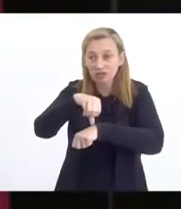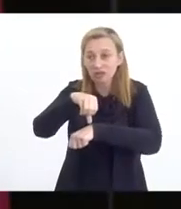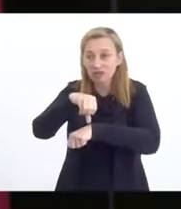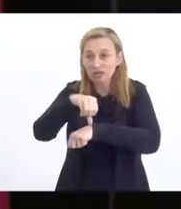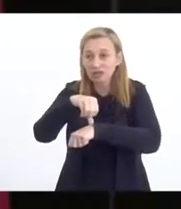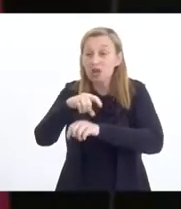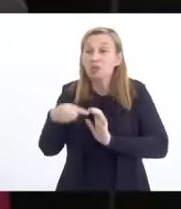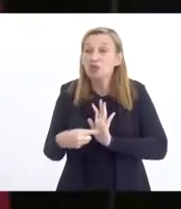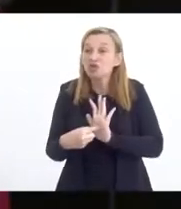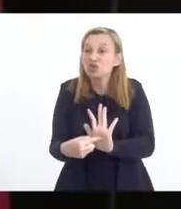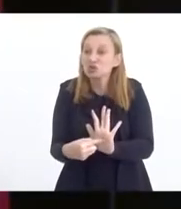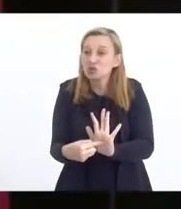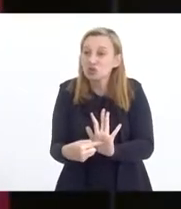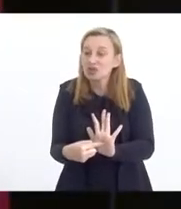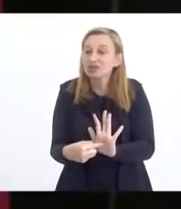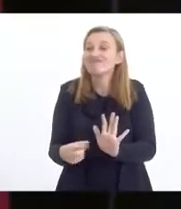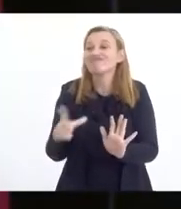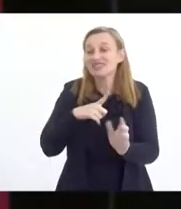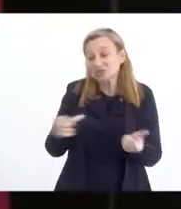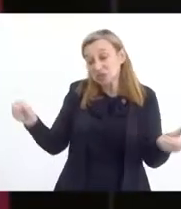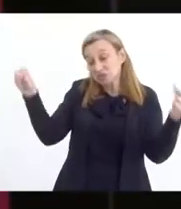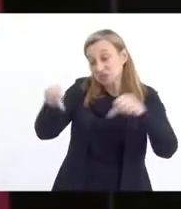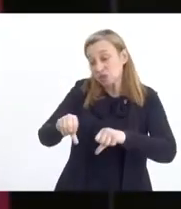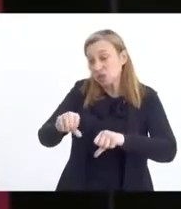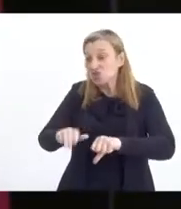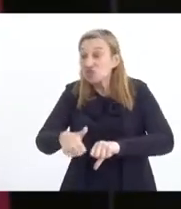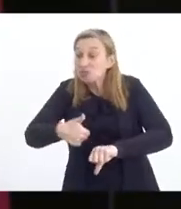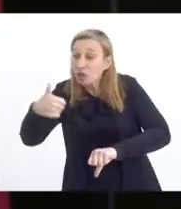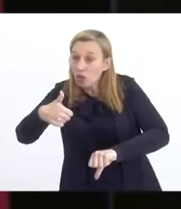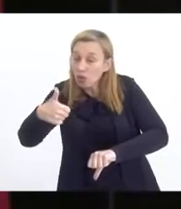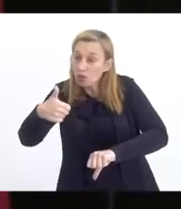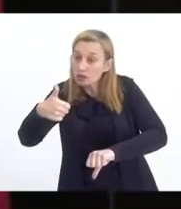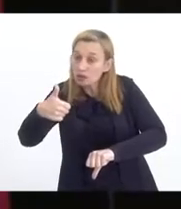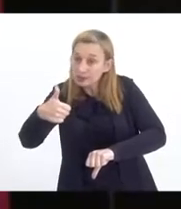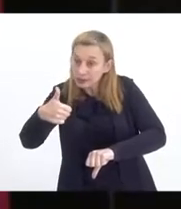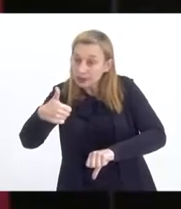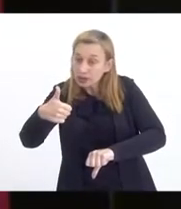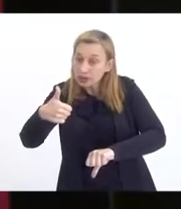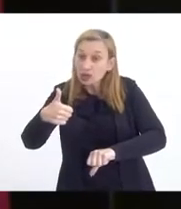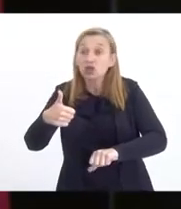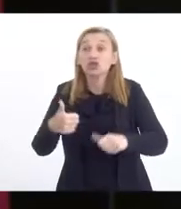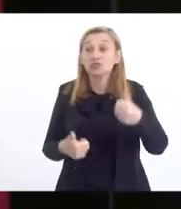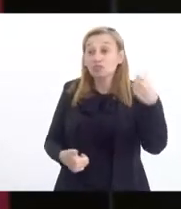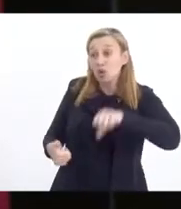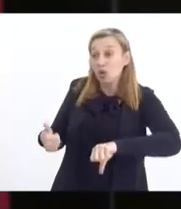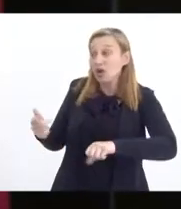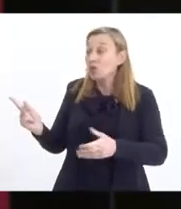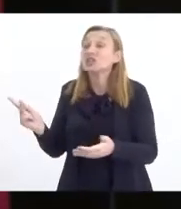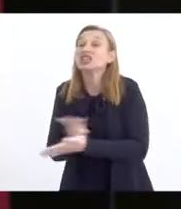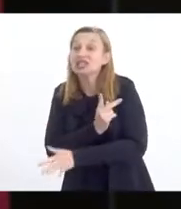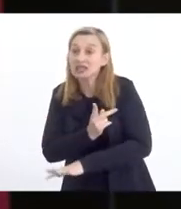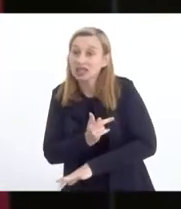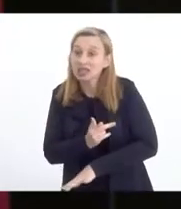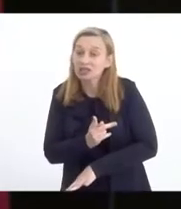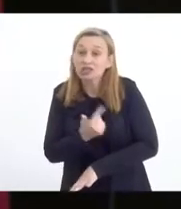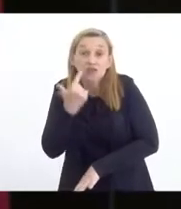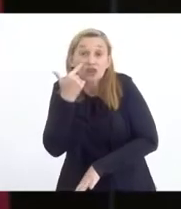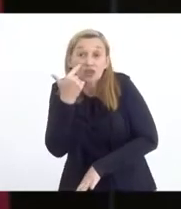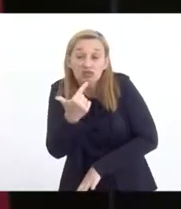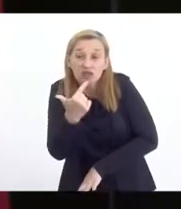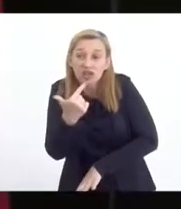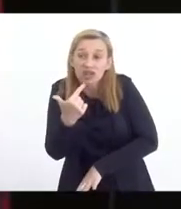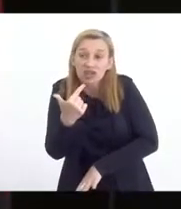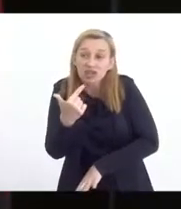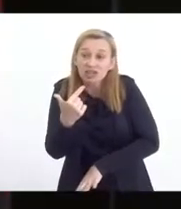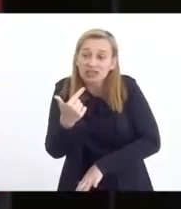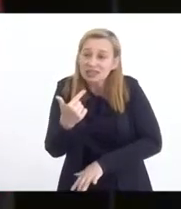ela mostrou o que nós temos de pior e o que tem de melhor. E uma das coisas piores que aconteceu foi ver uma geração